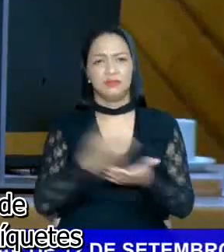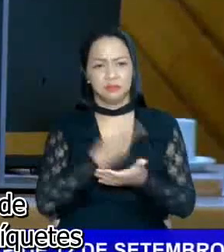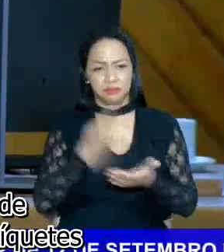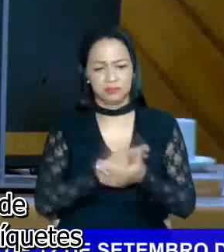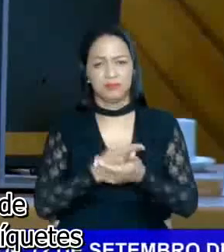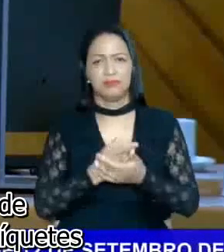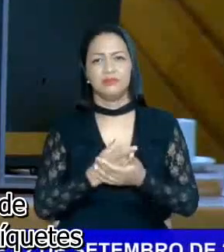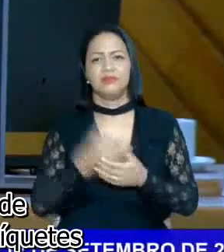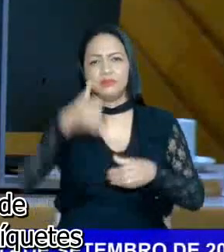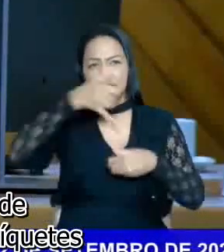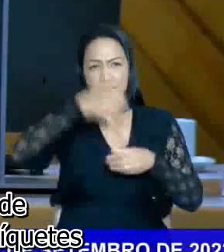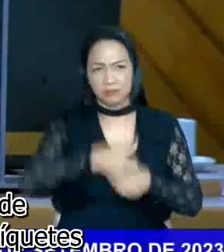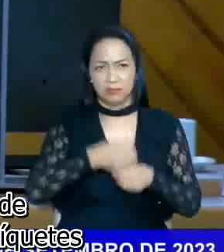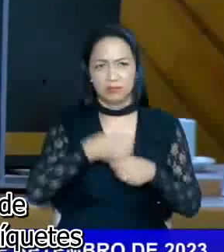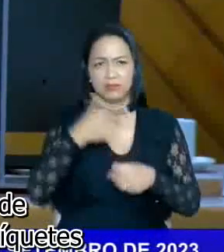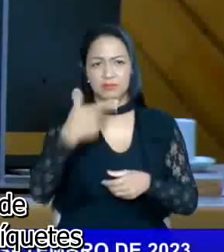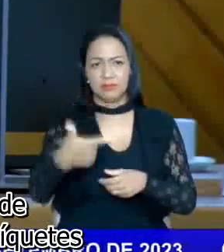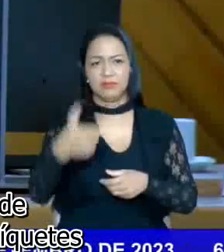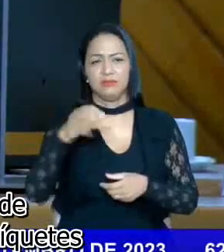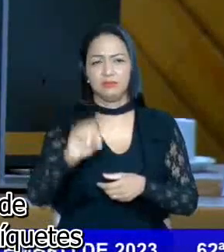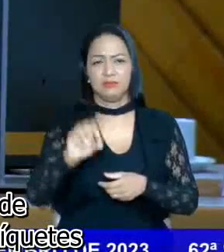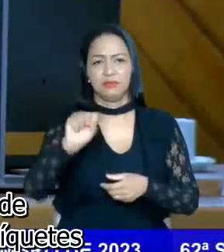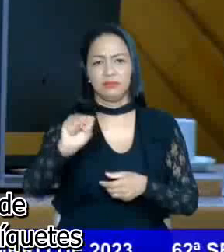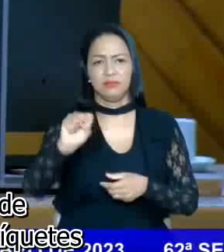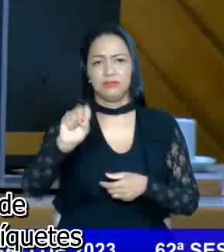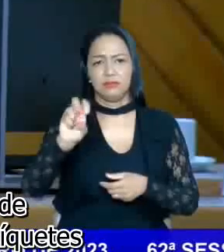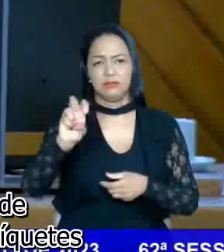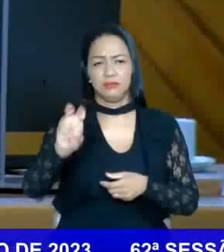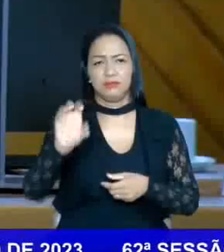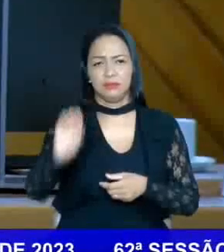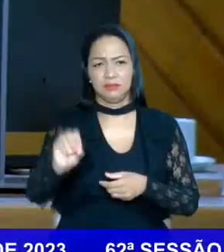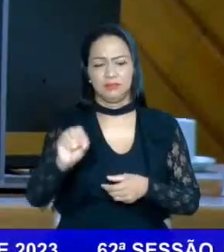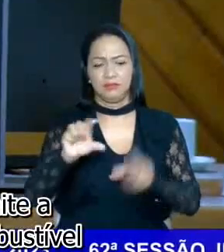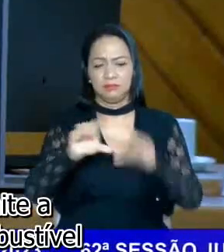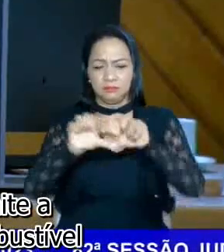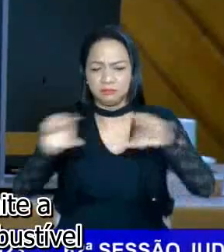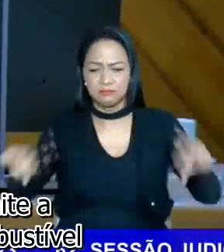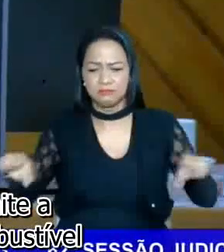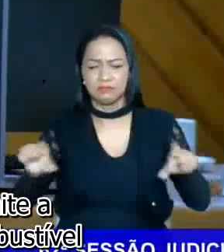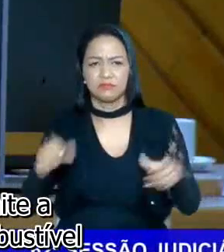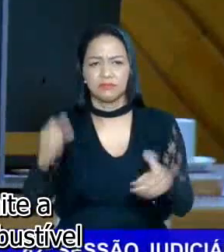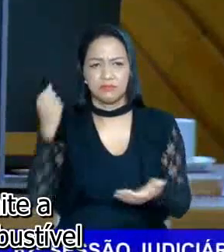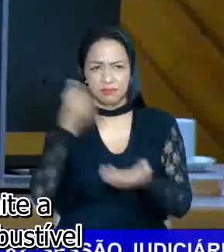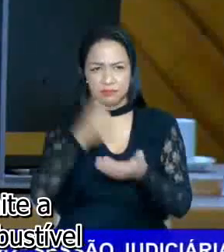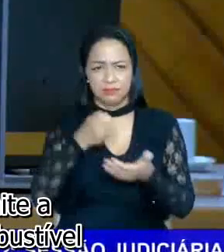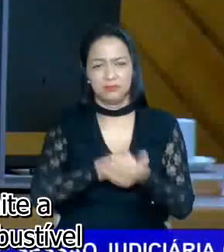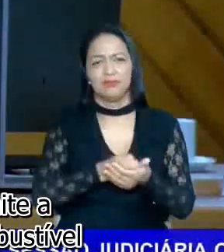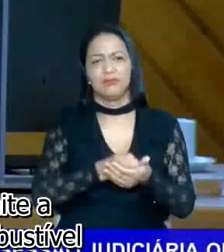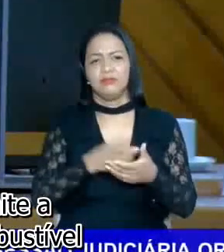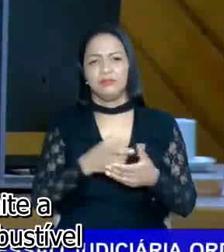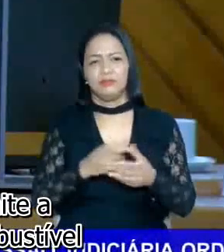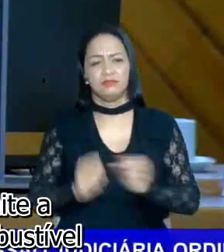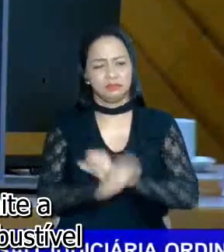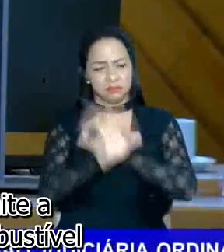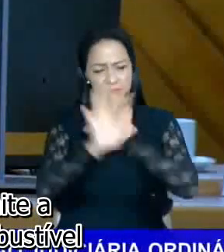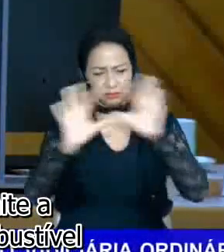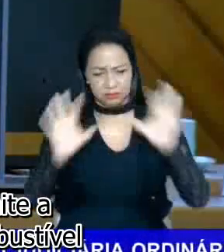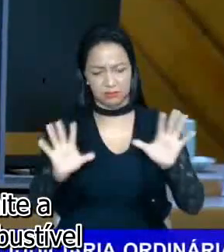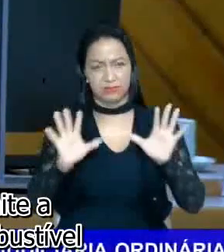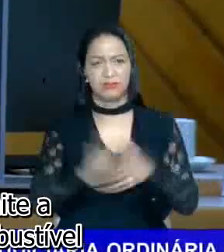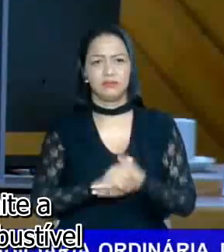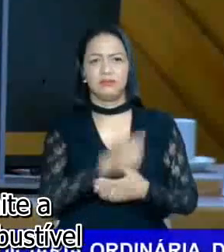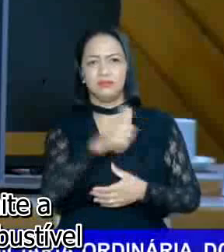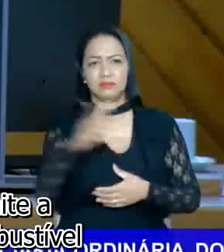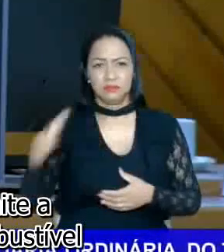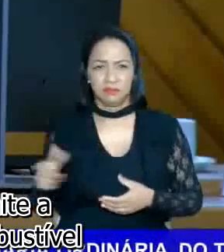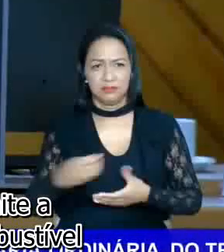aquisição de combustível no valor de R$ 21.850 por meio de tickets, na medida em que não dá transparência e permite a burla ao sistema mediante